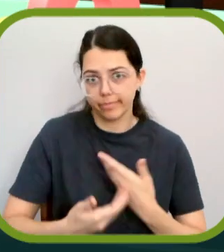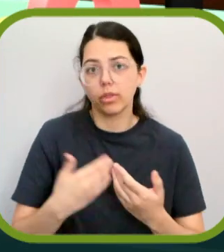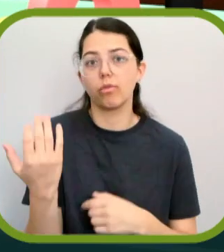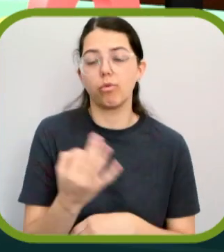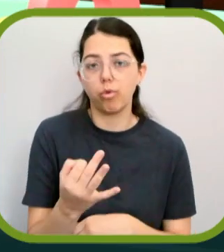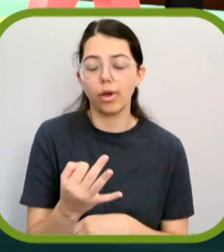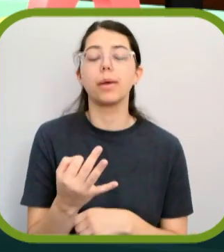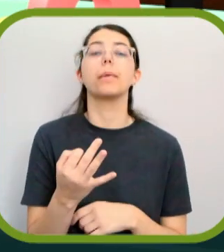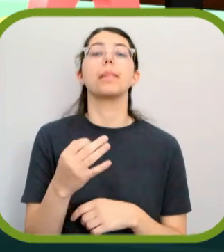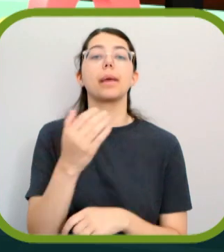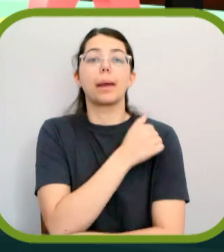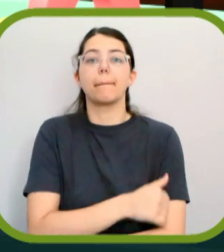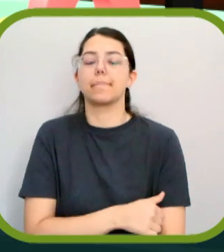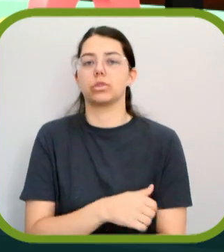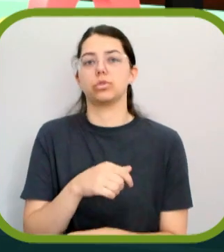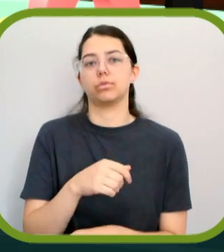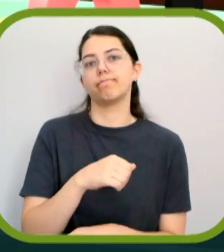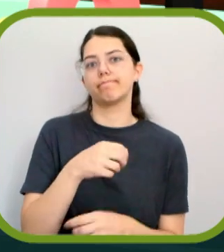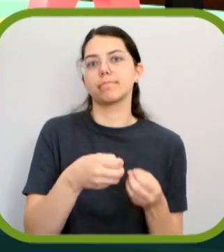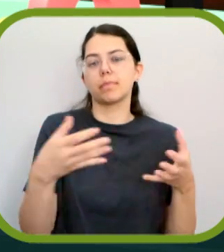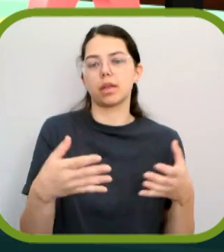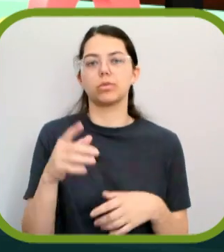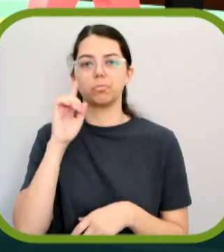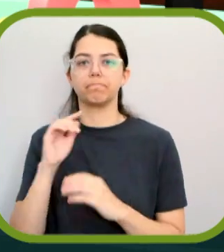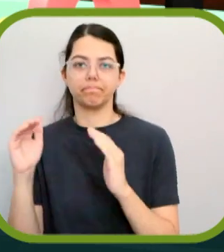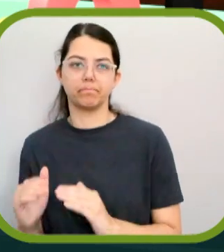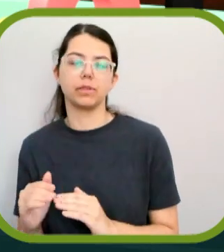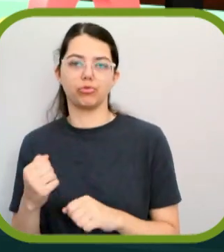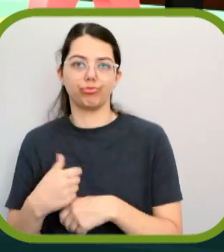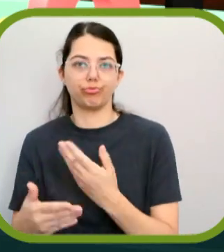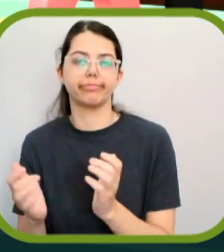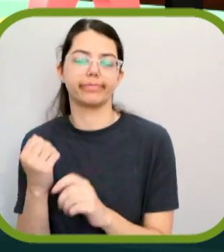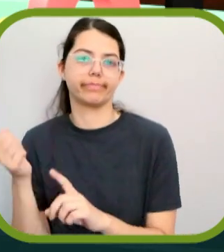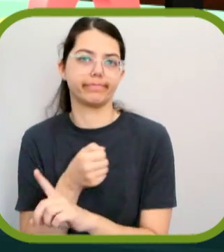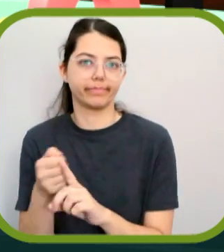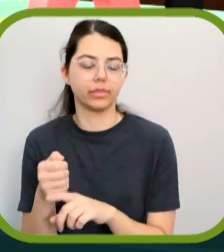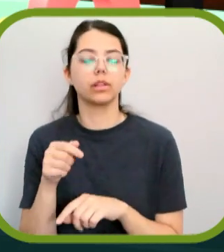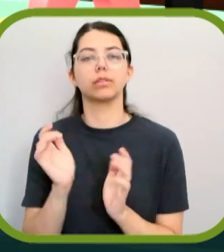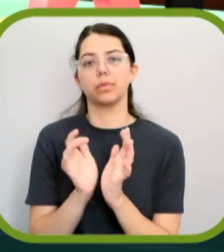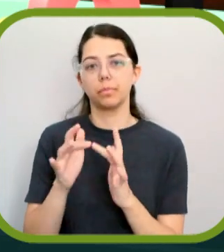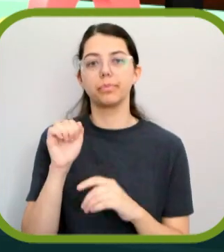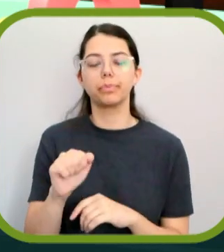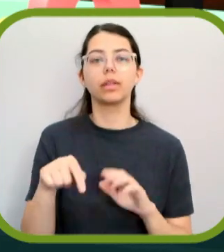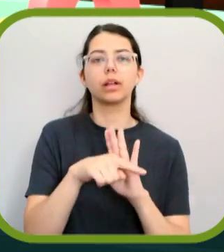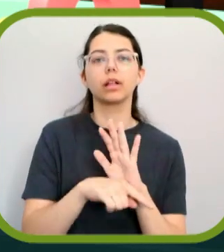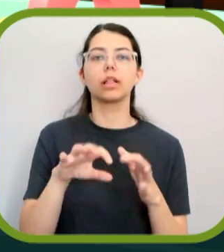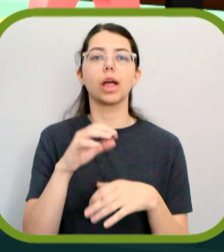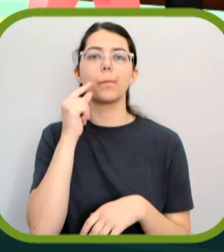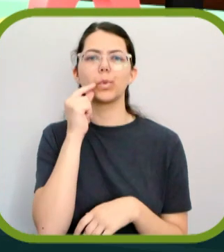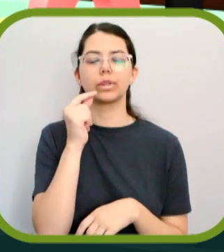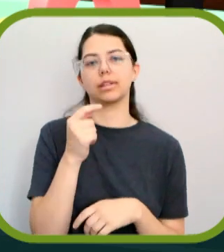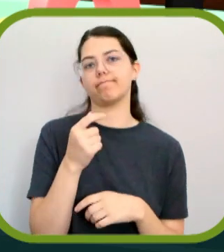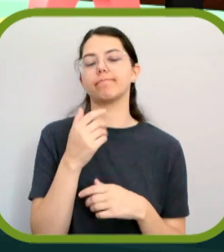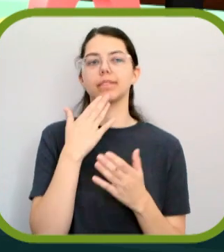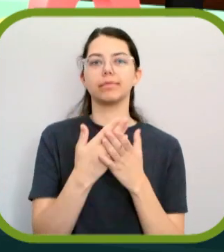praticado ciberbullying, sendo os rapazes mais propensos do que as raparigas. Até que ponto é que este comportamento pode estar ligado a